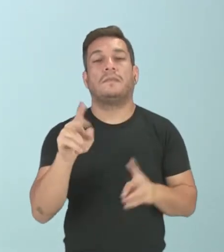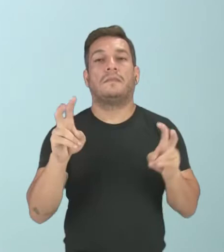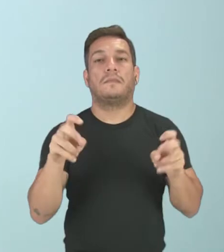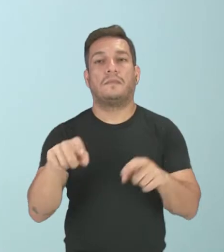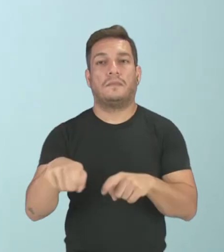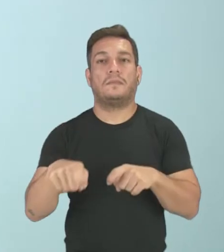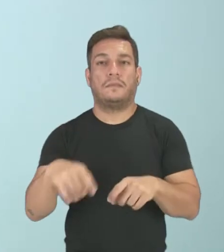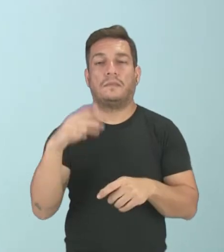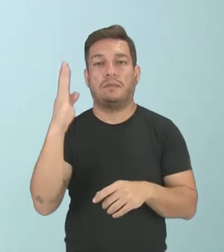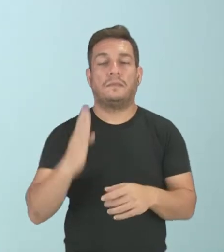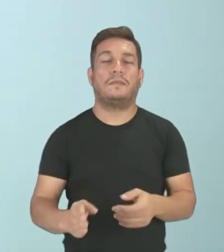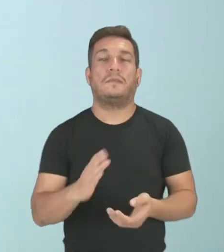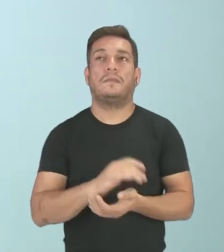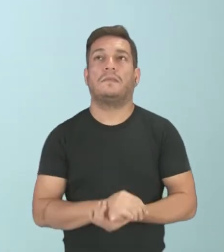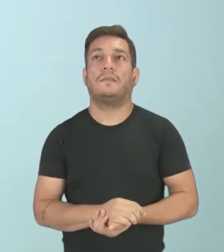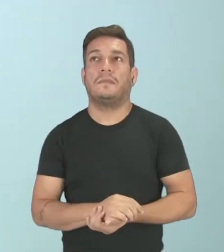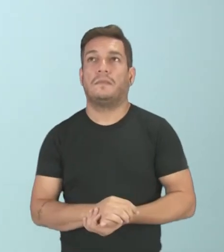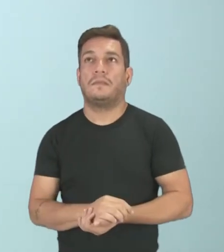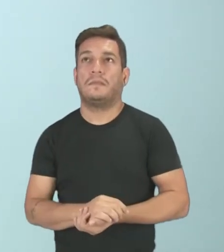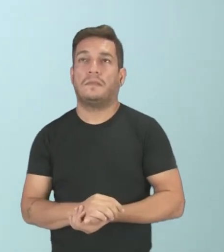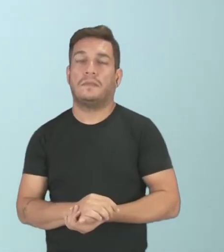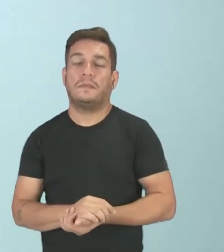da colonização no Brasil.